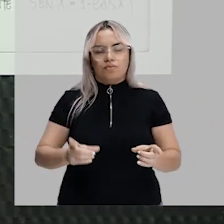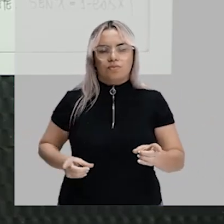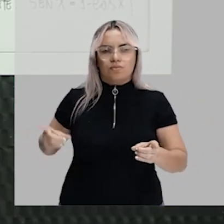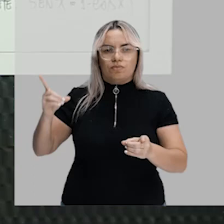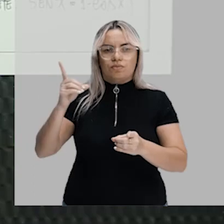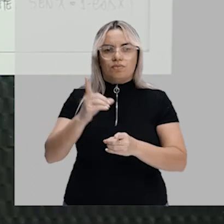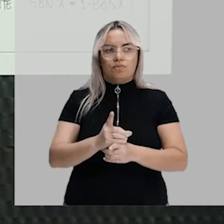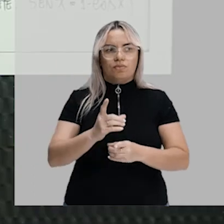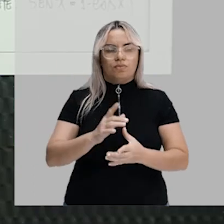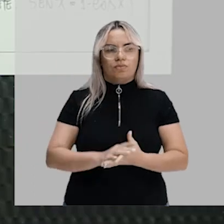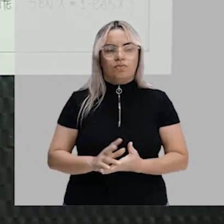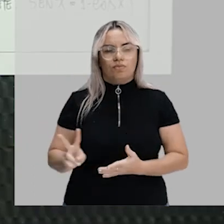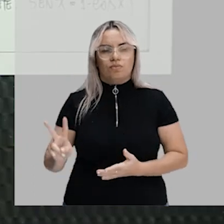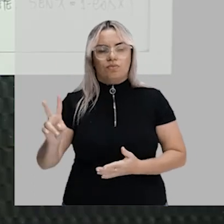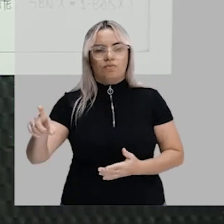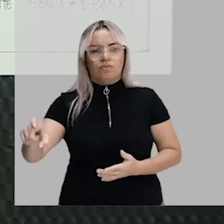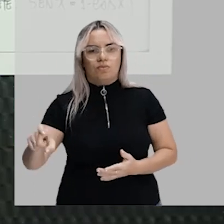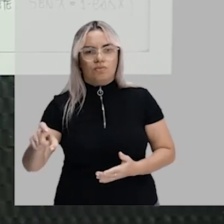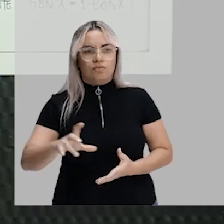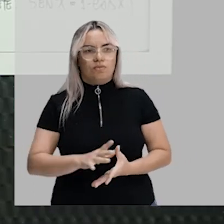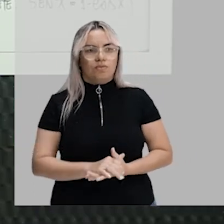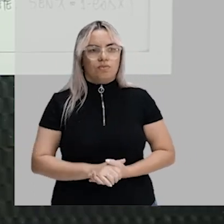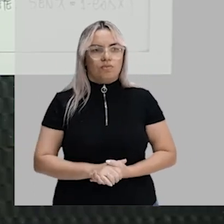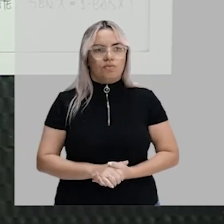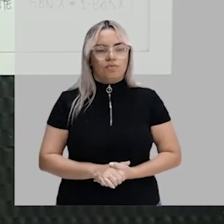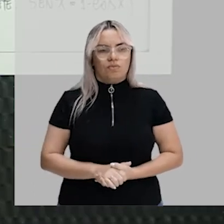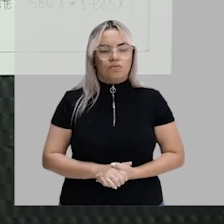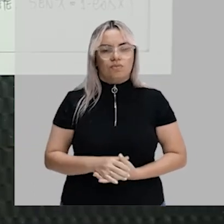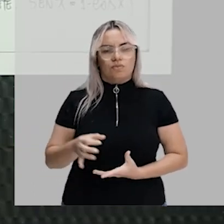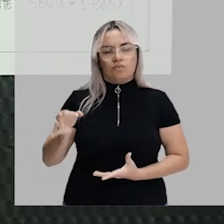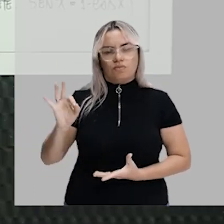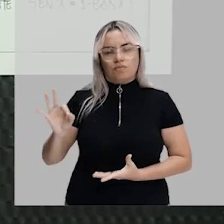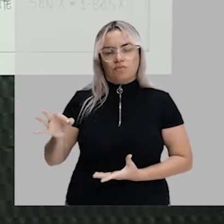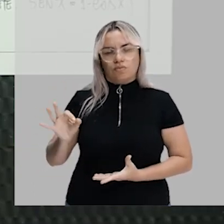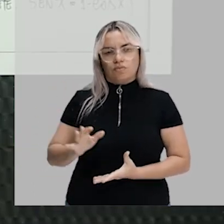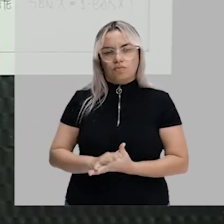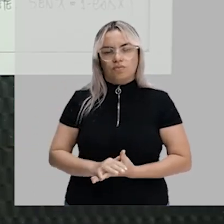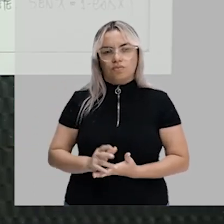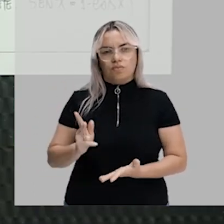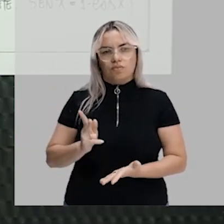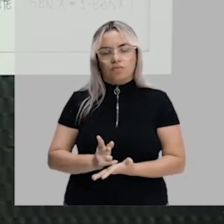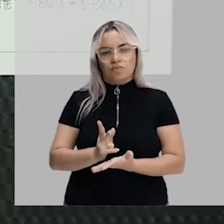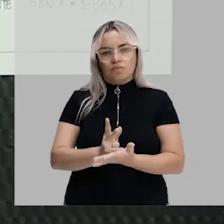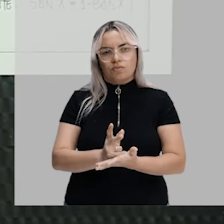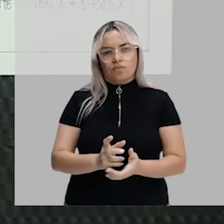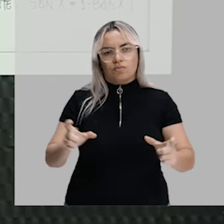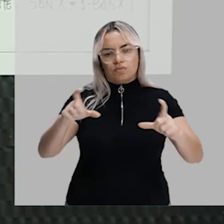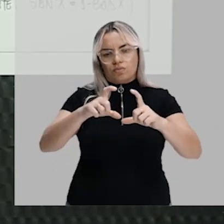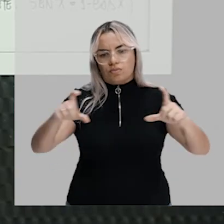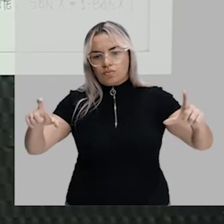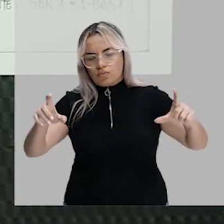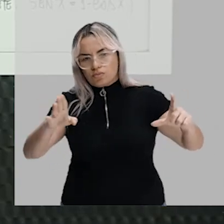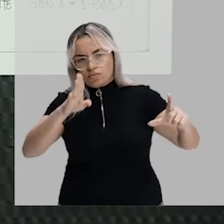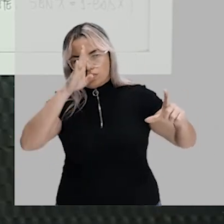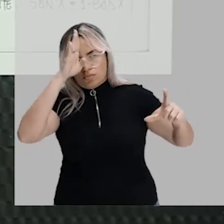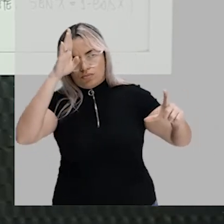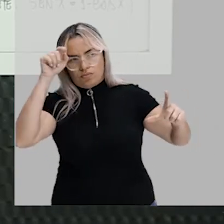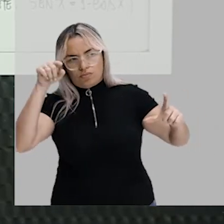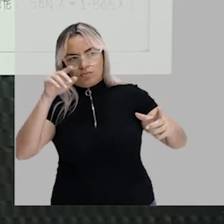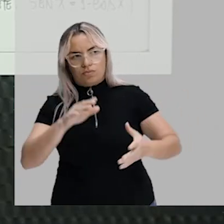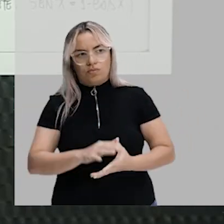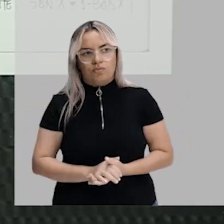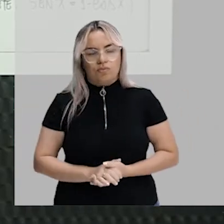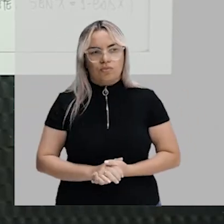encontrar valor de X certo continuando a fórmula de básica né de x nãoc